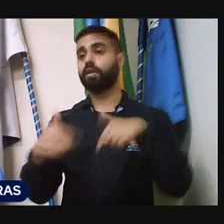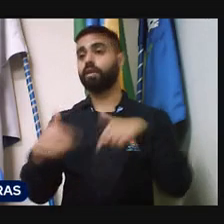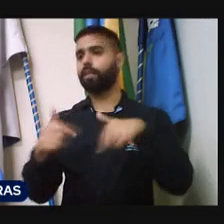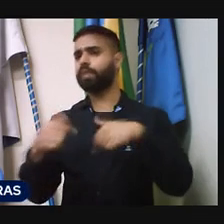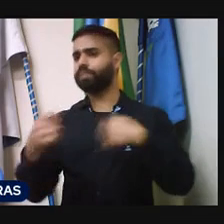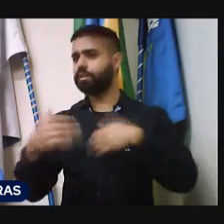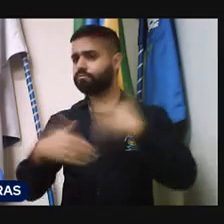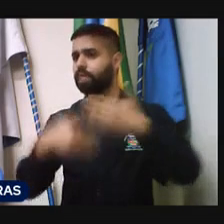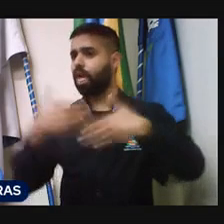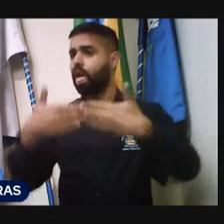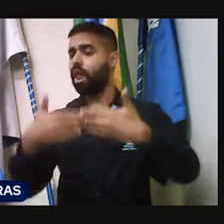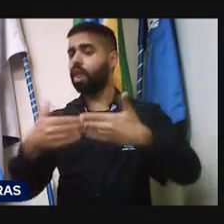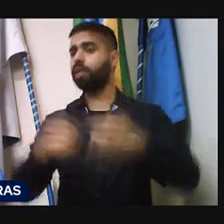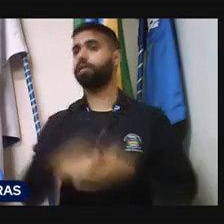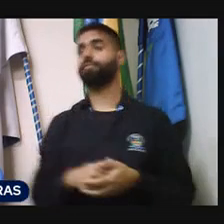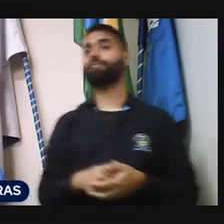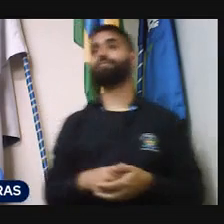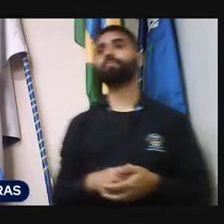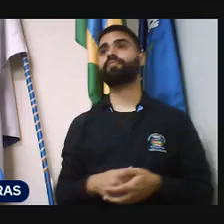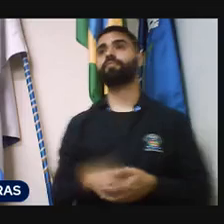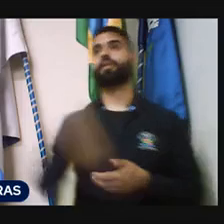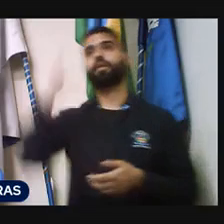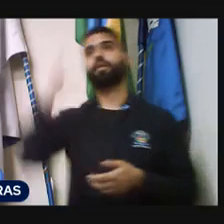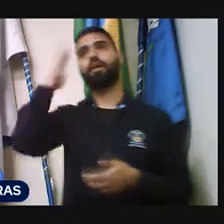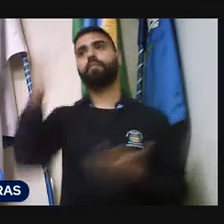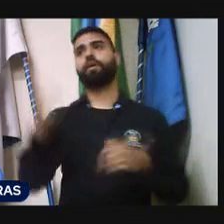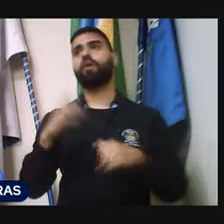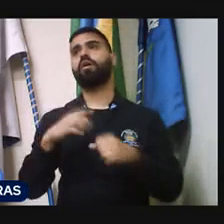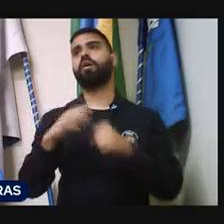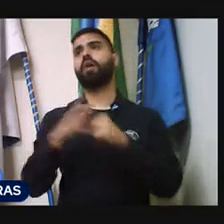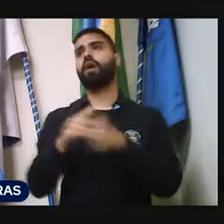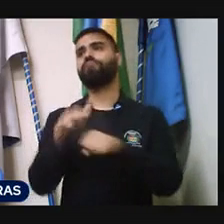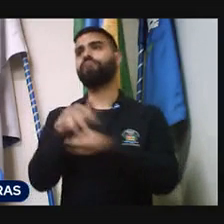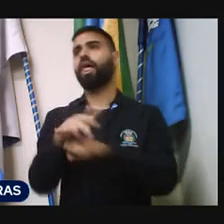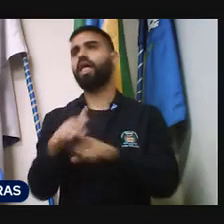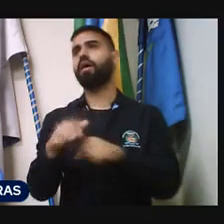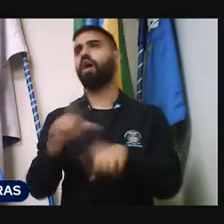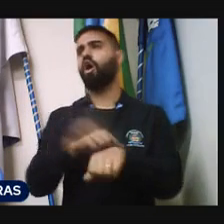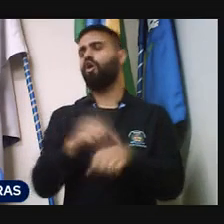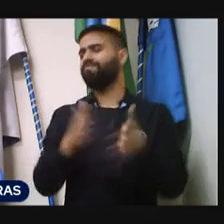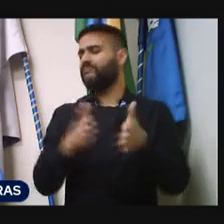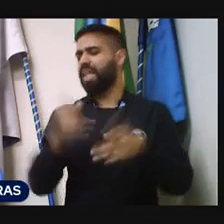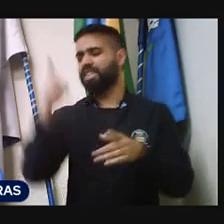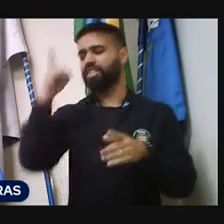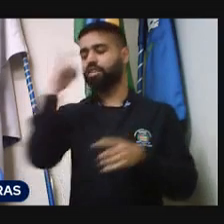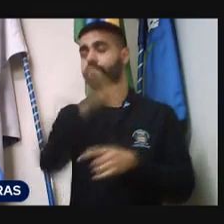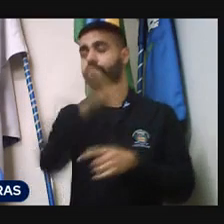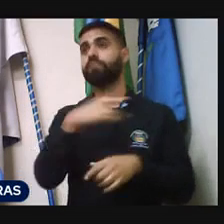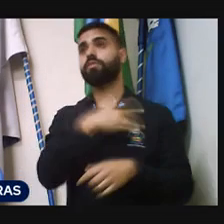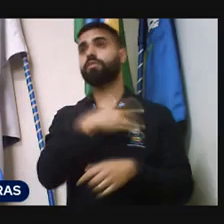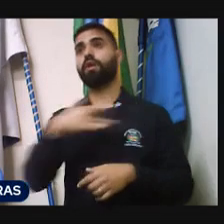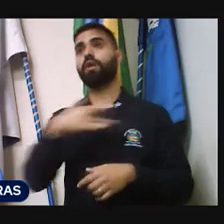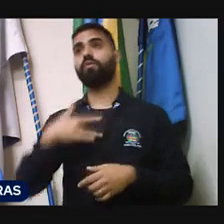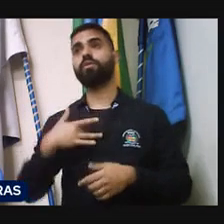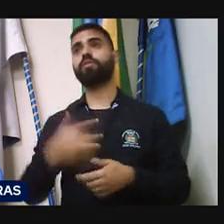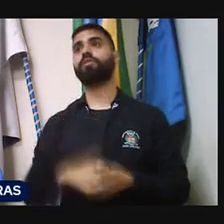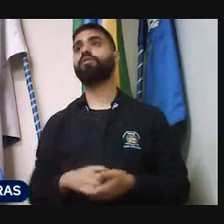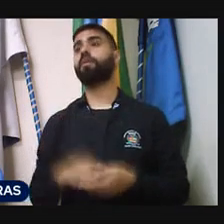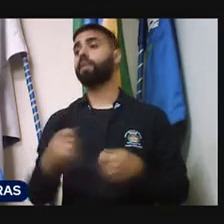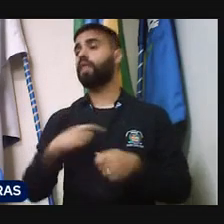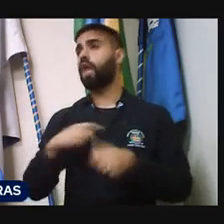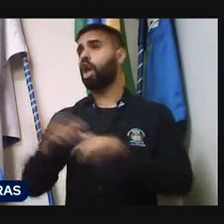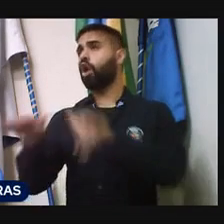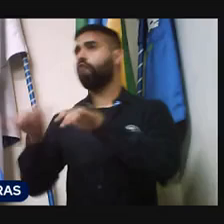precisa avançar né No momento desse de pandemia no momento de tanta dificuldade na parte da Saúde da